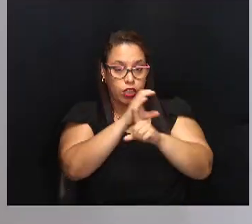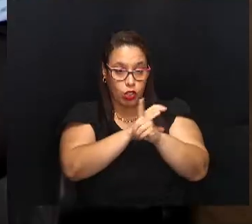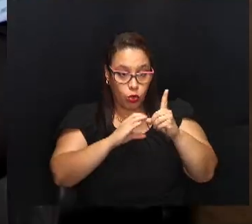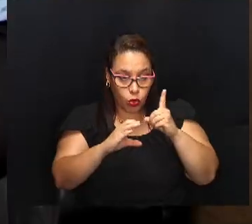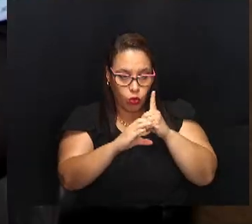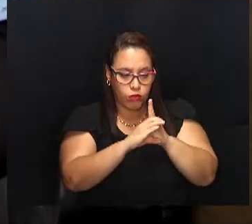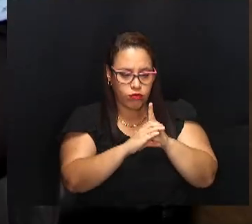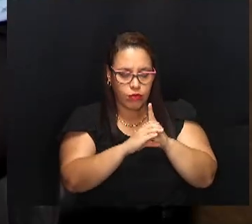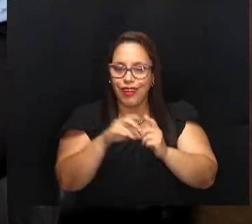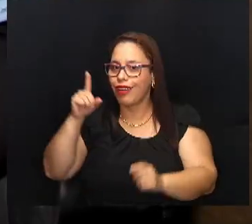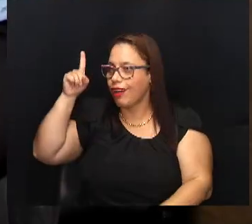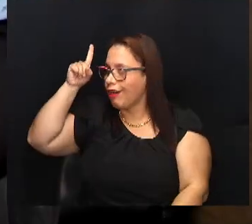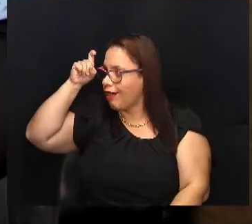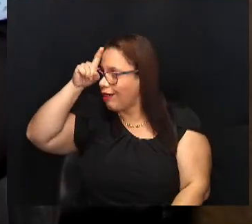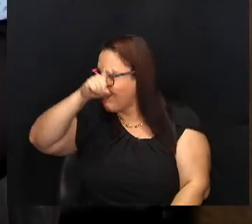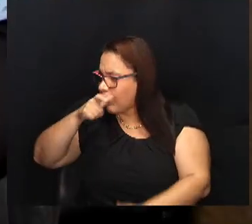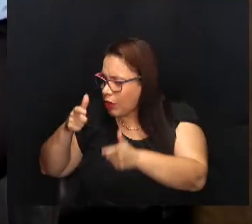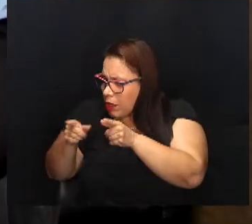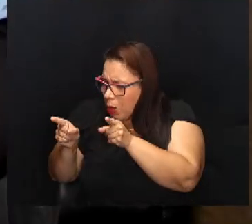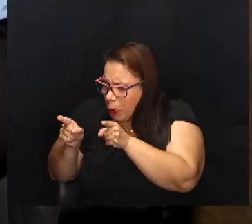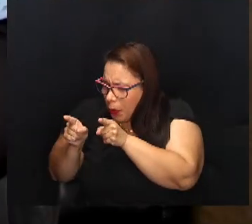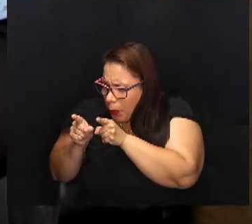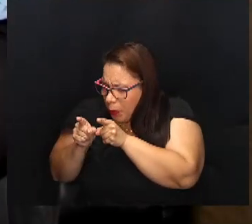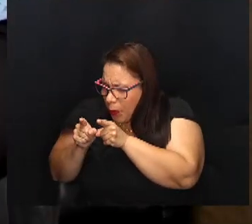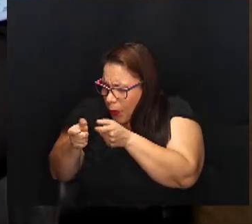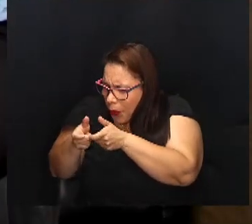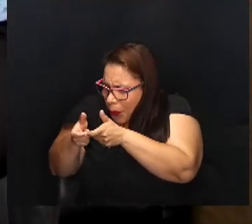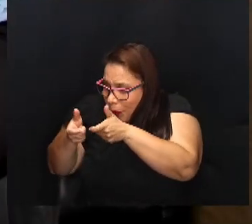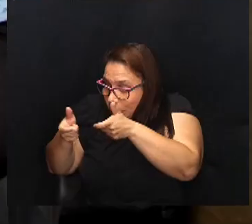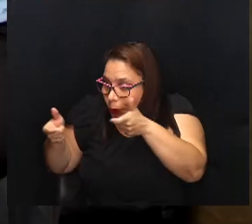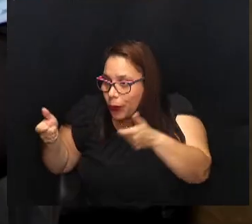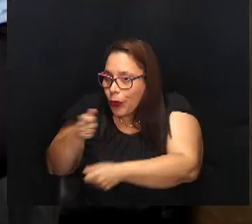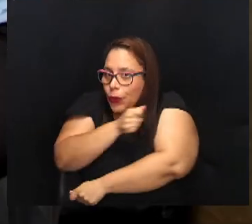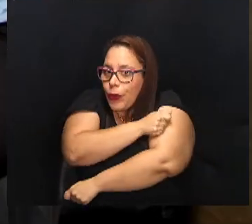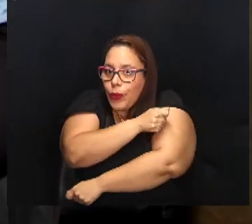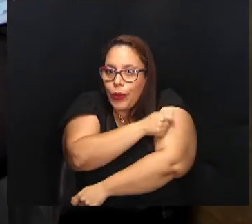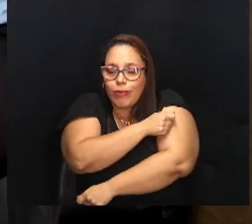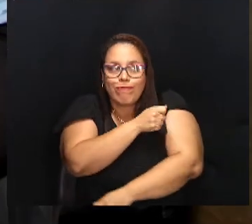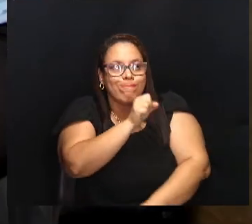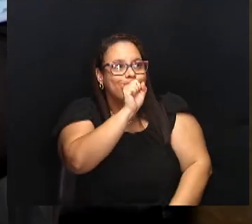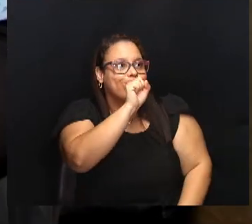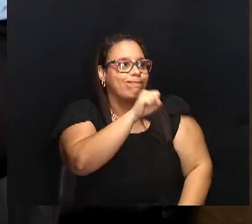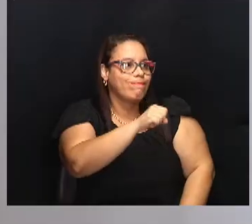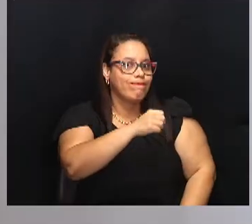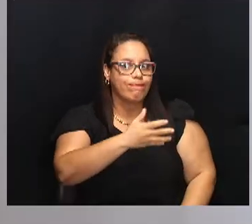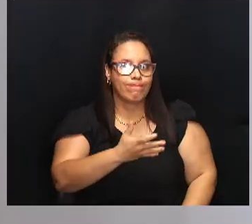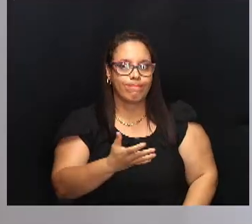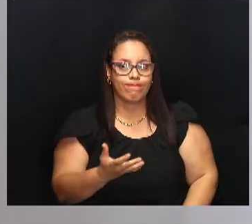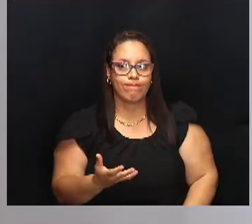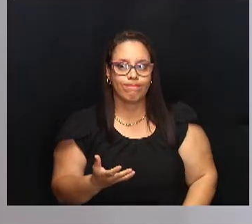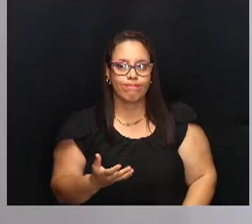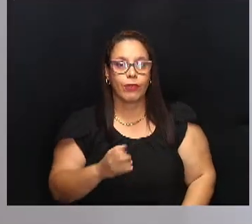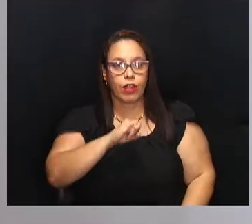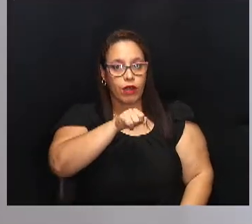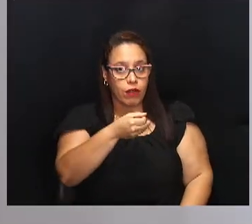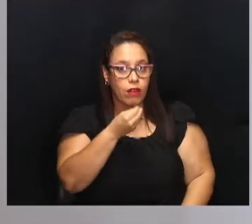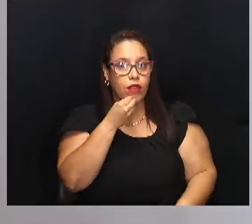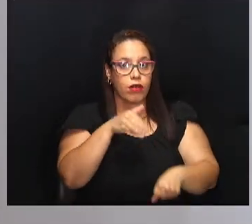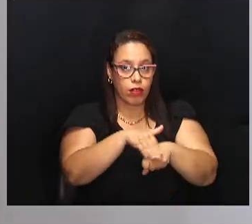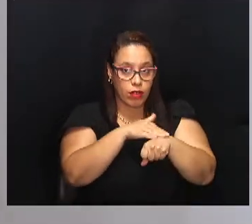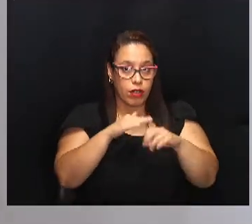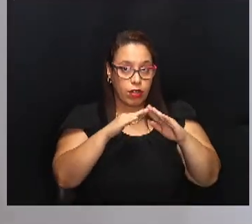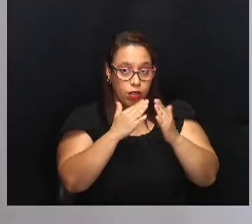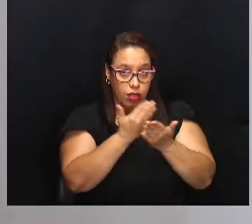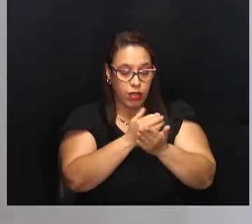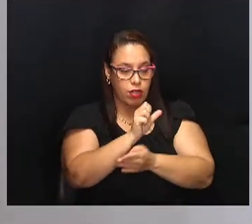era um desafio, num espaço pequeno, a turma aumentando. Sim. E aí, quando eu tive a oportunidade de conversar na escola aqui